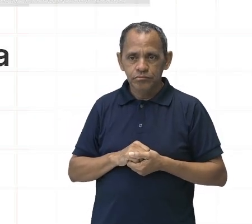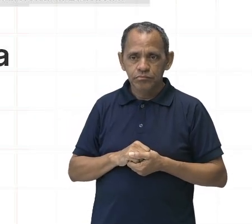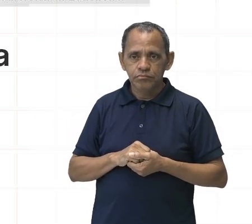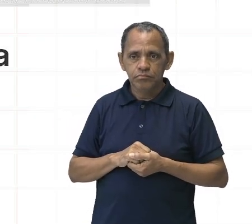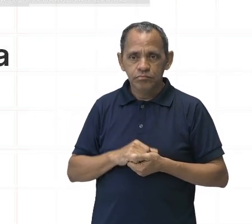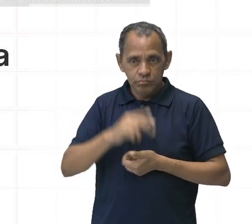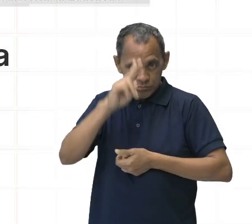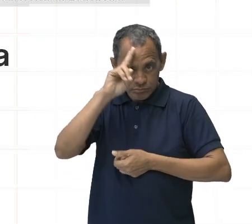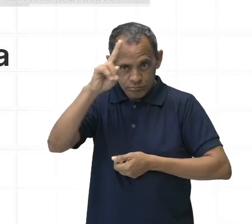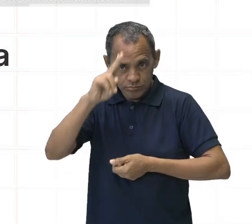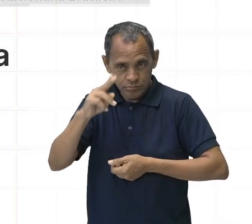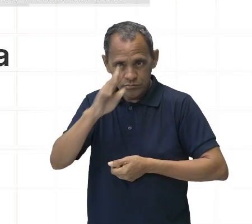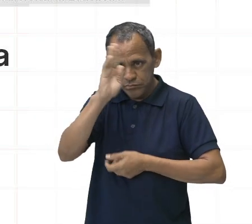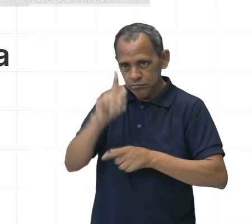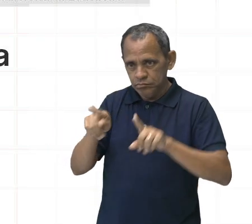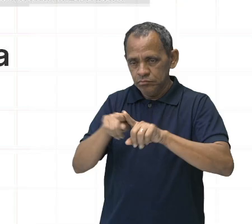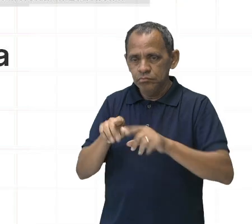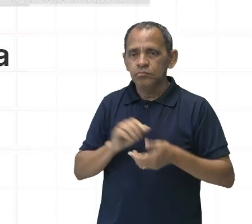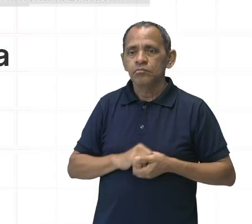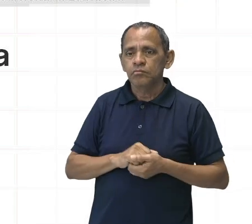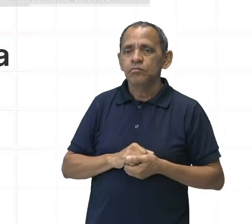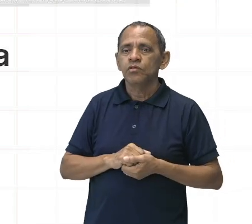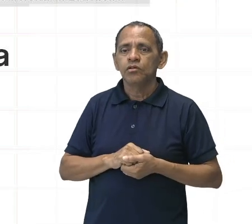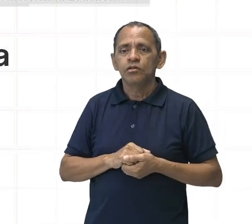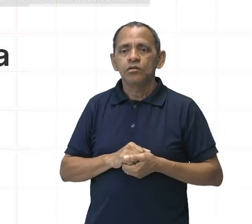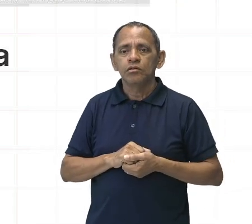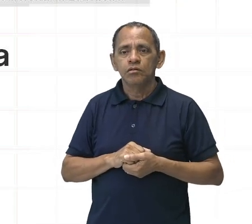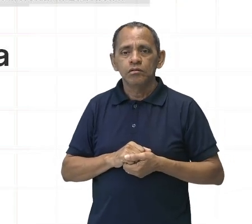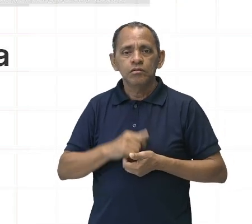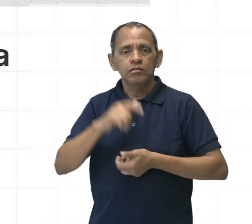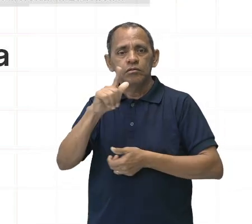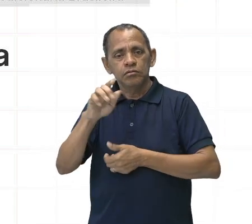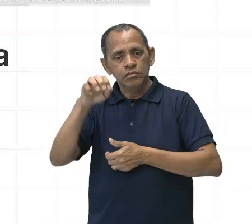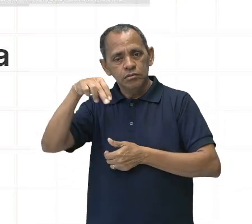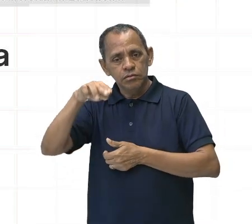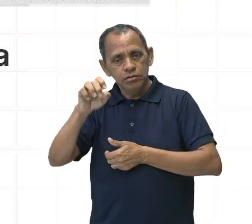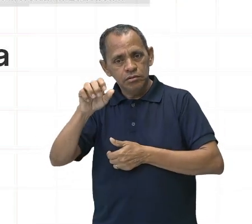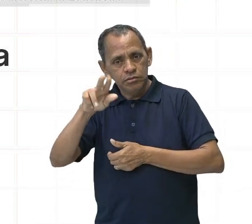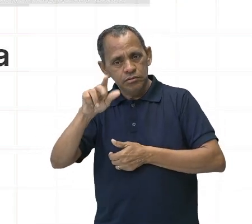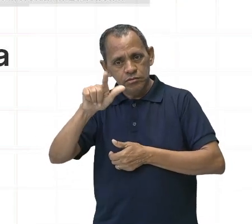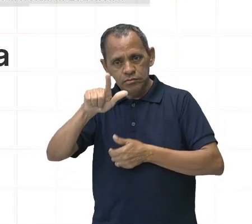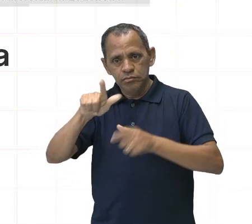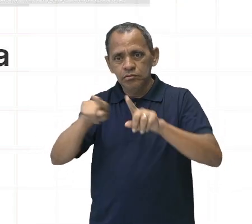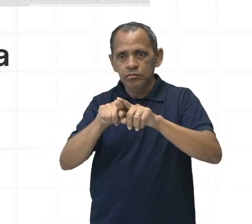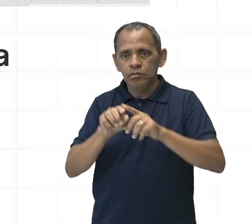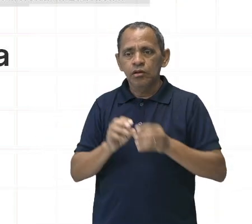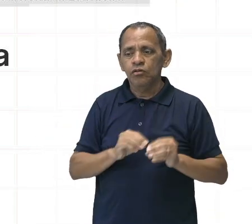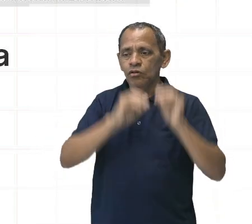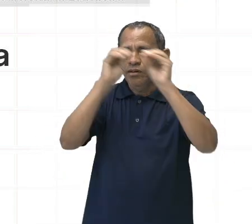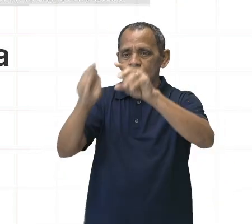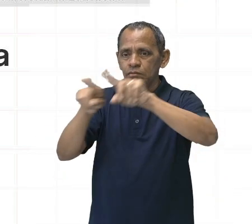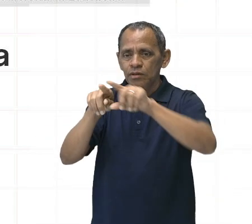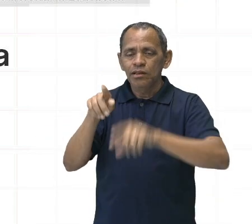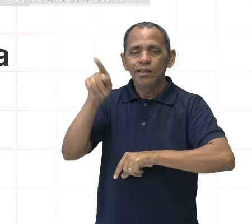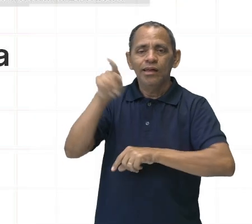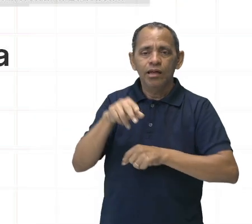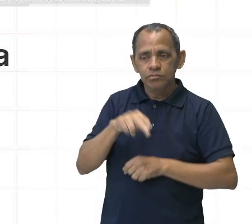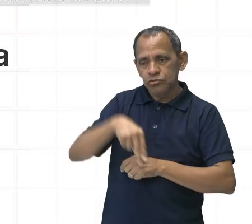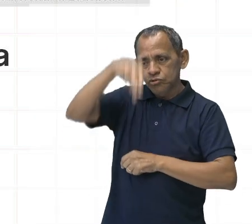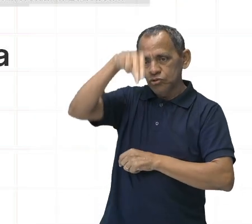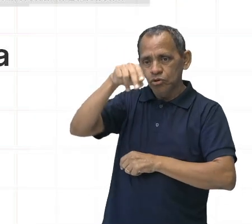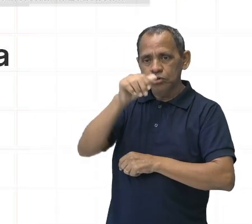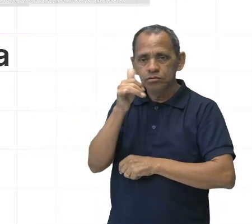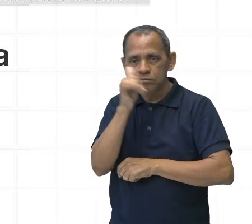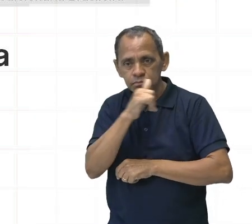e foi integrado ao 5º Exército Americano para atuar no fronte de guerra no norte da Itália. Inclusive,